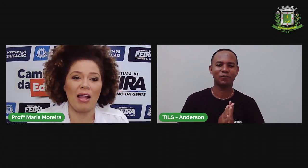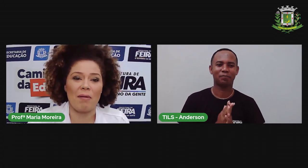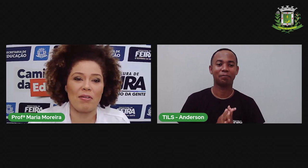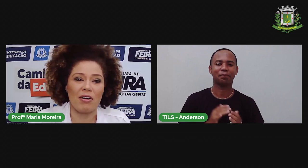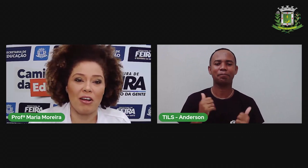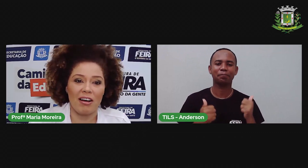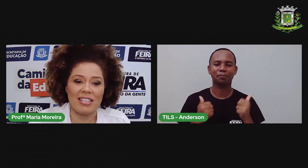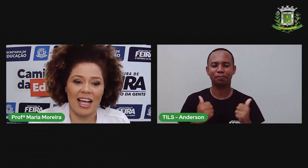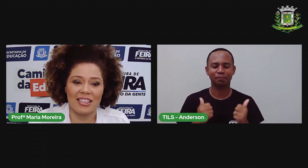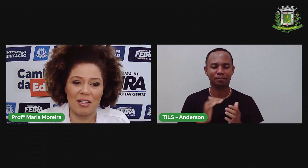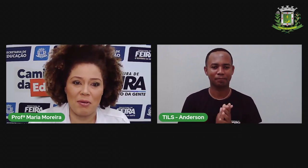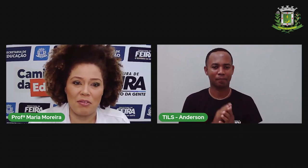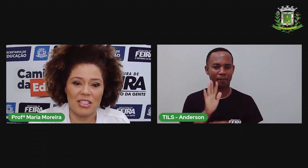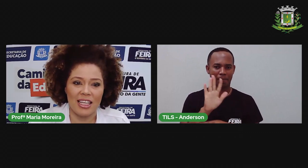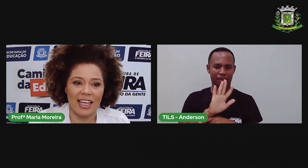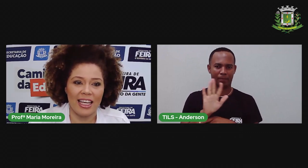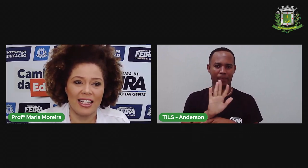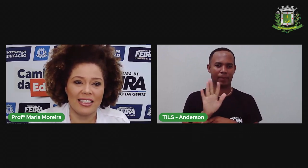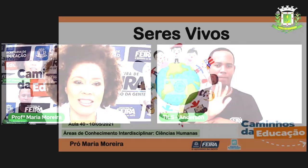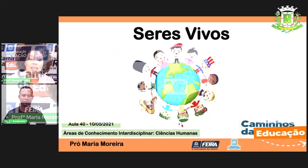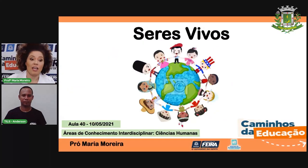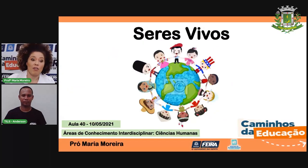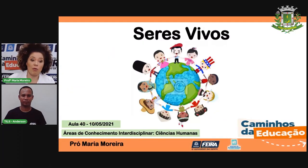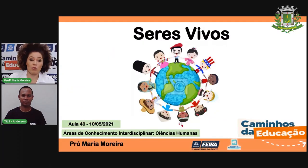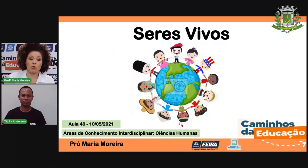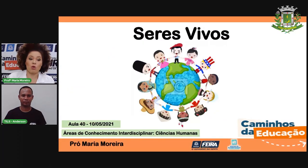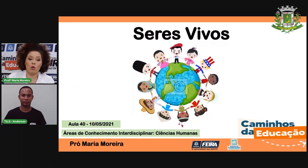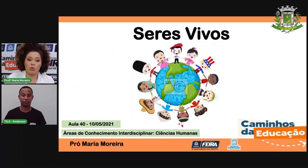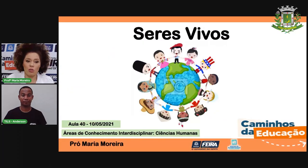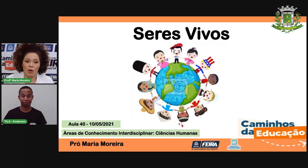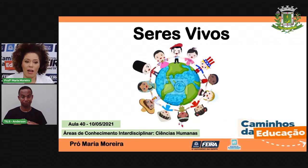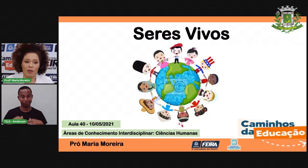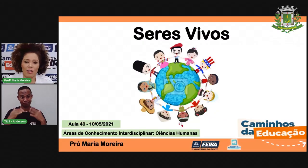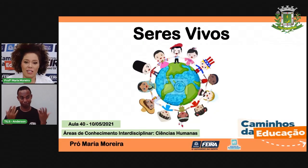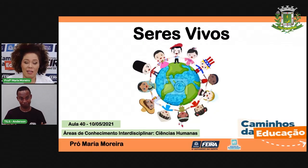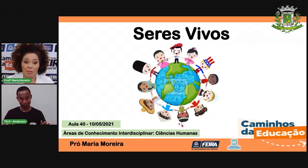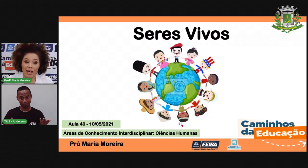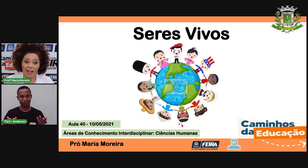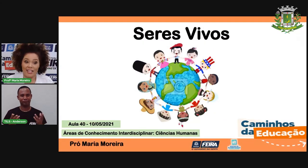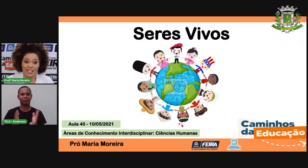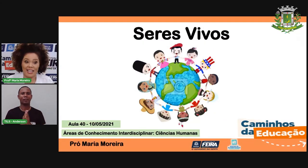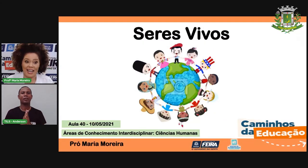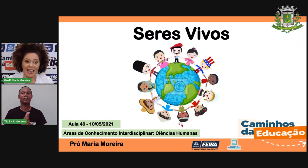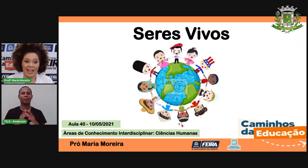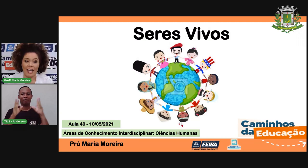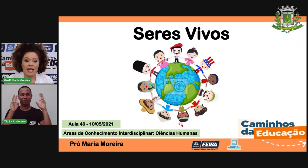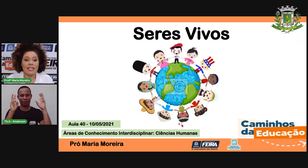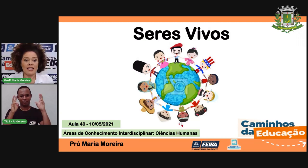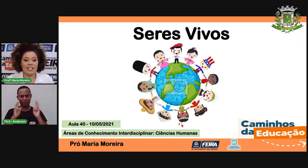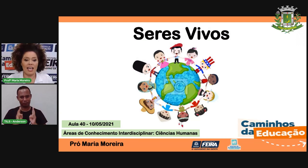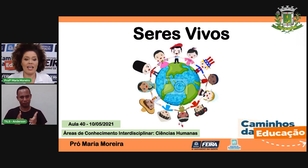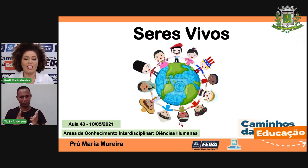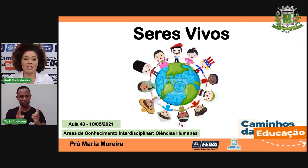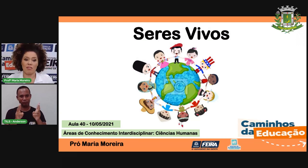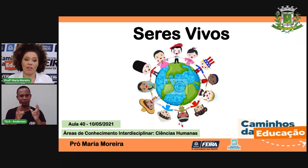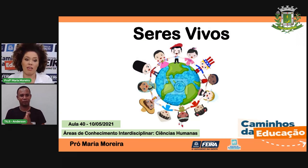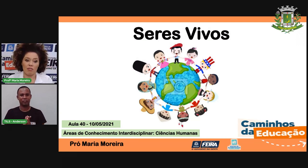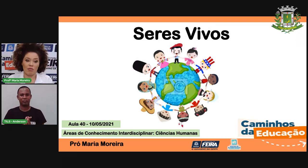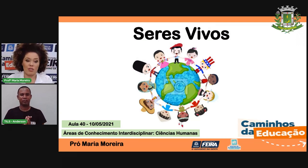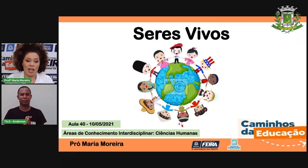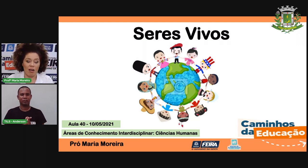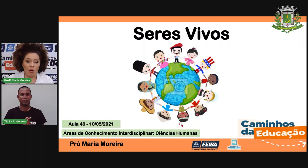Vamos lá, a vai colocar o slide aqui para vocês. Vamos continuar com nossa temática, seres